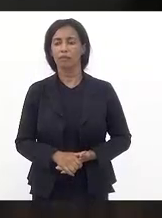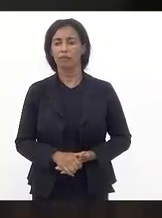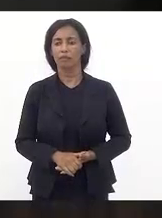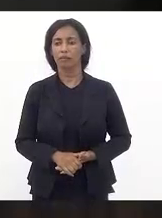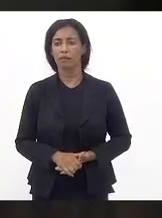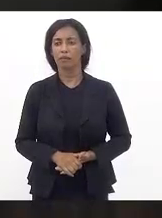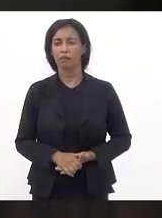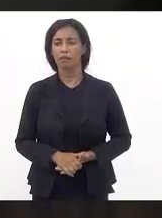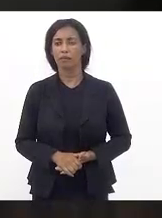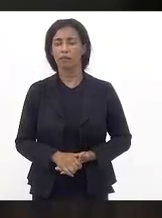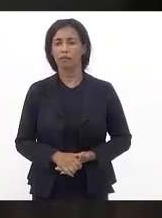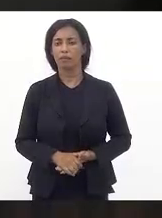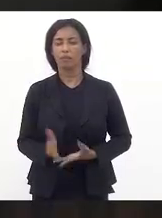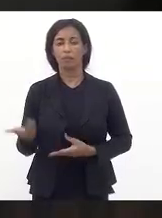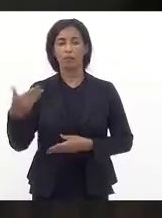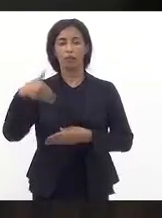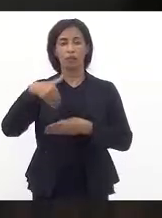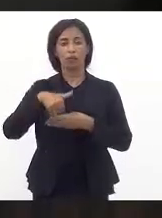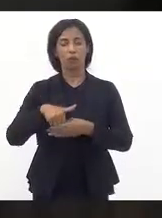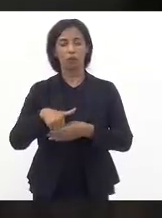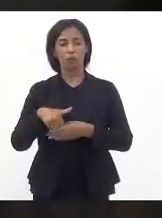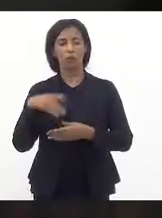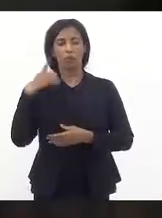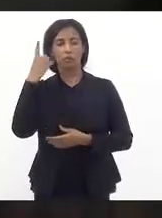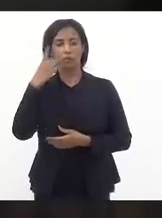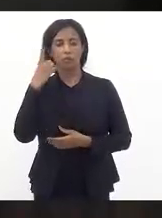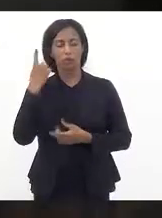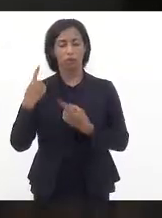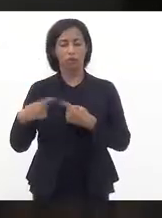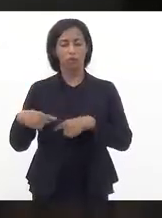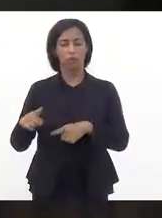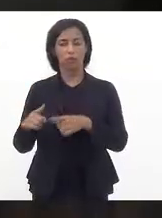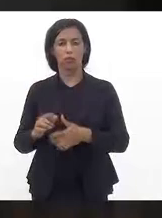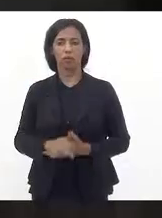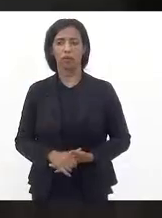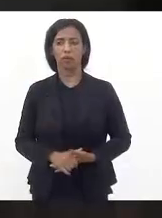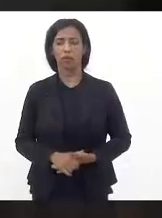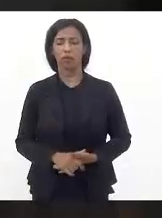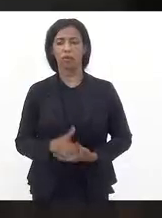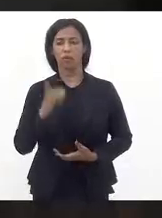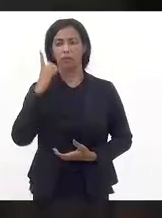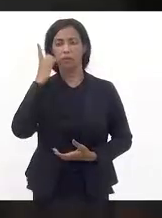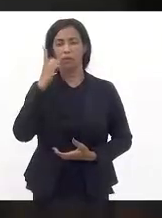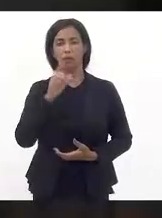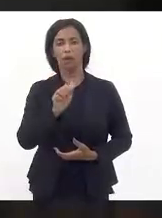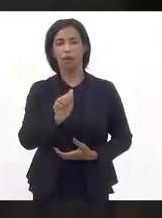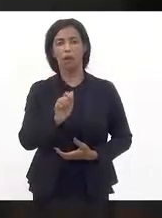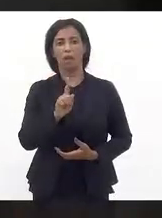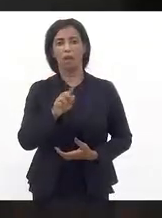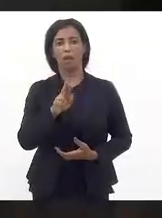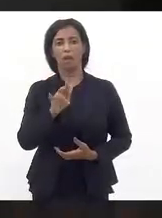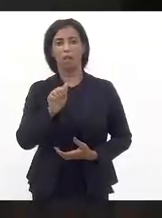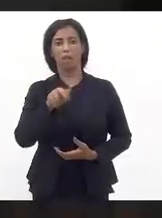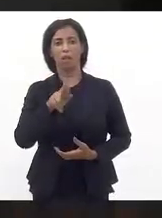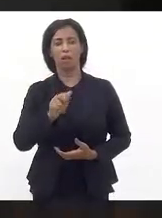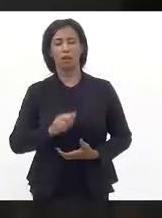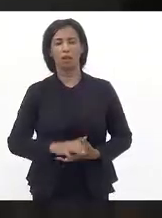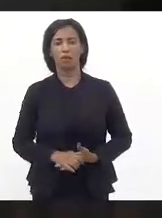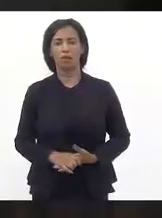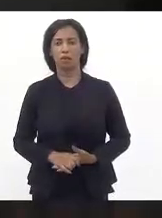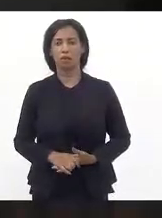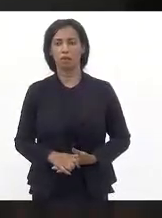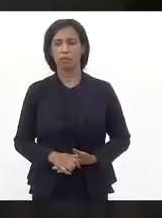condução dos trabalhos o voto objetivo é divergente Deputado Adriana Balthazar